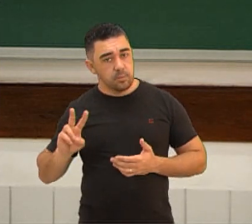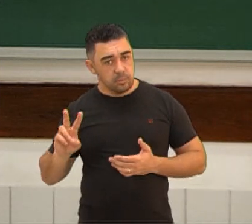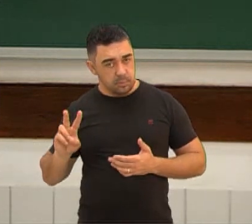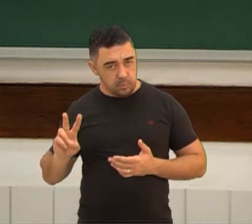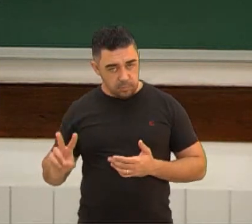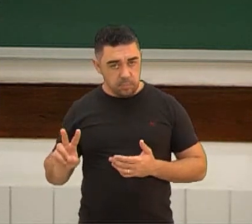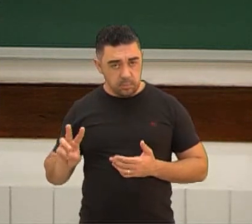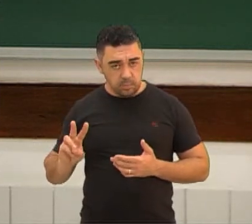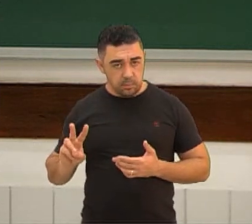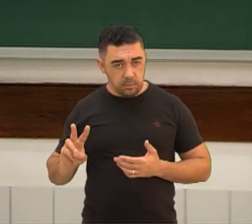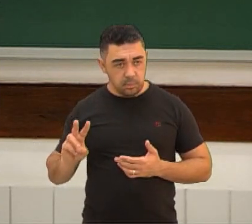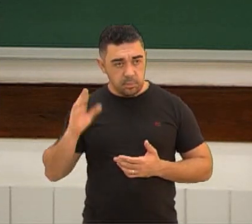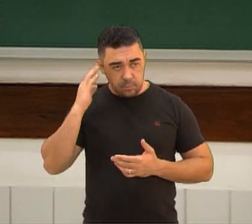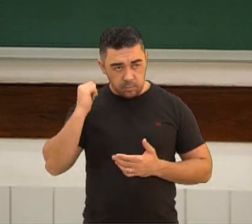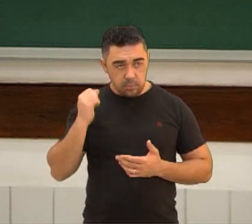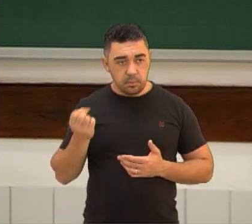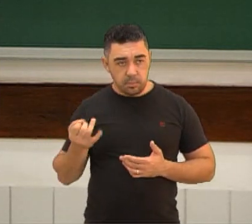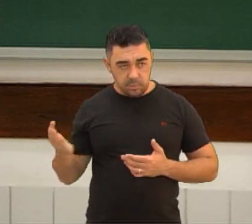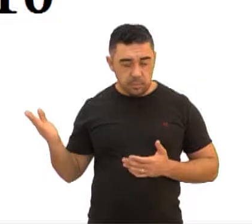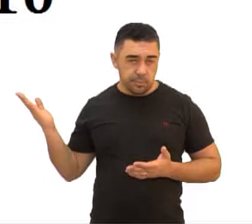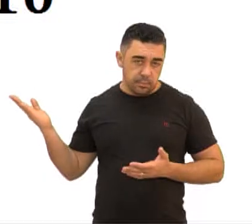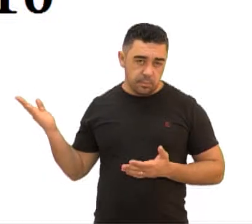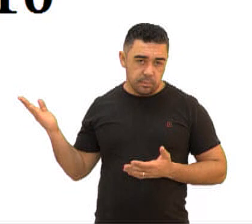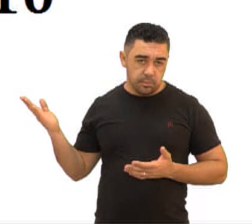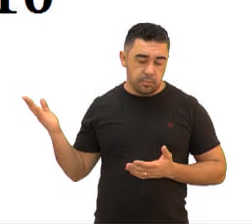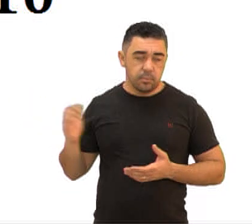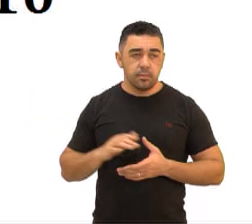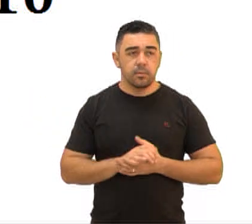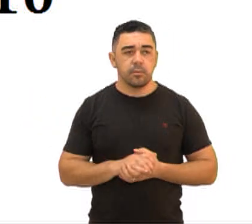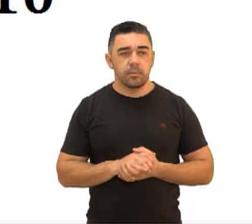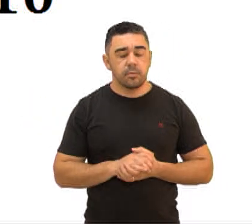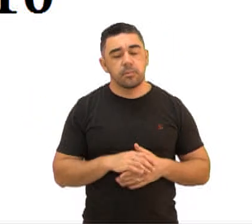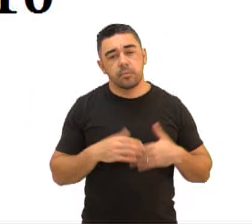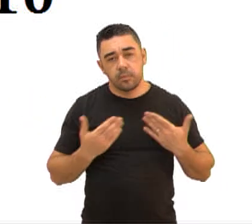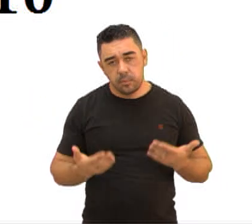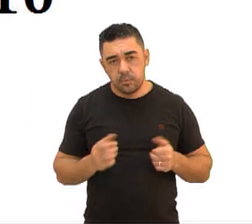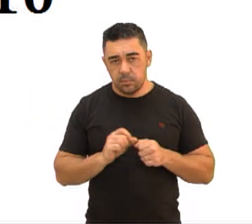só tenho a tensão do π. Então, para